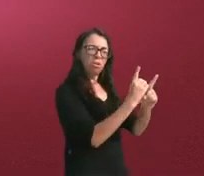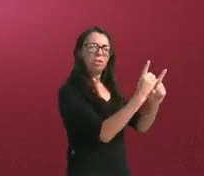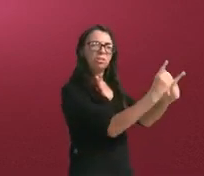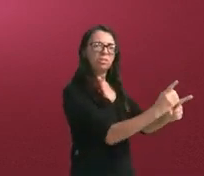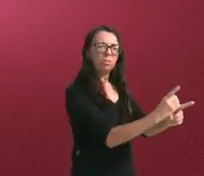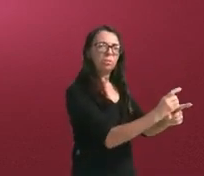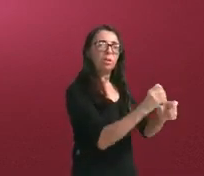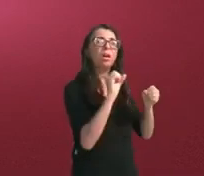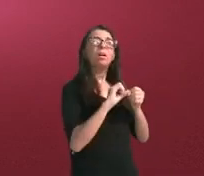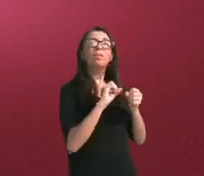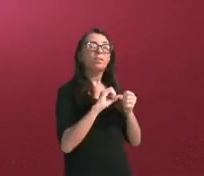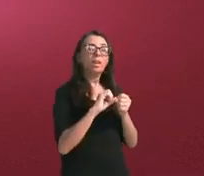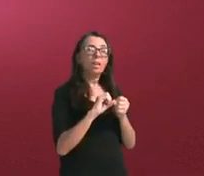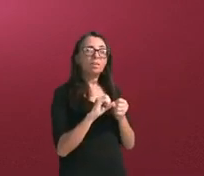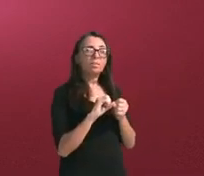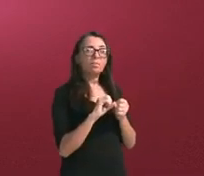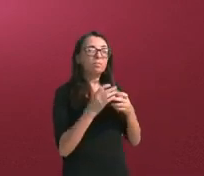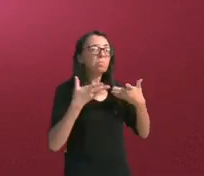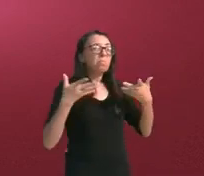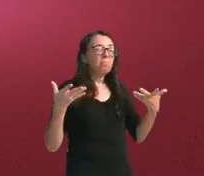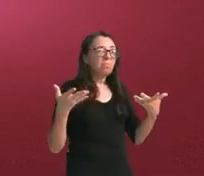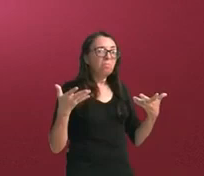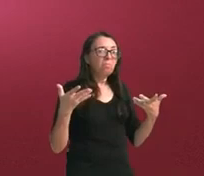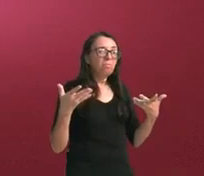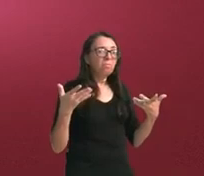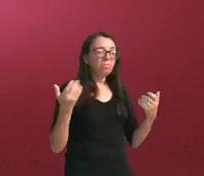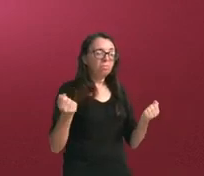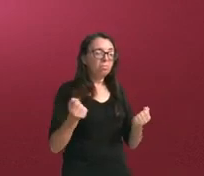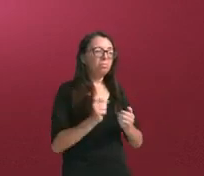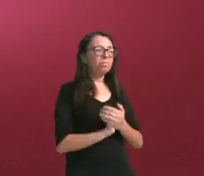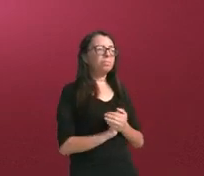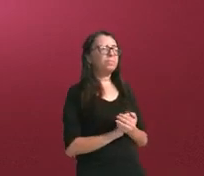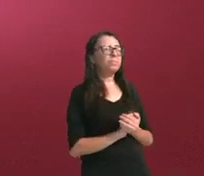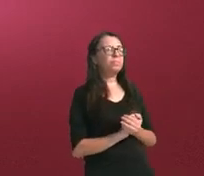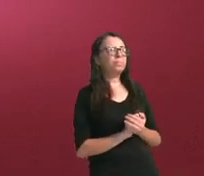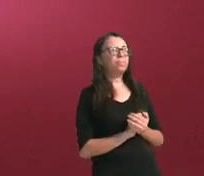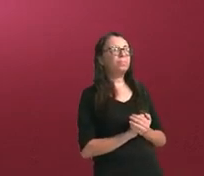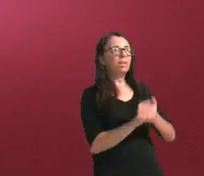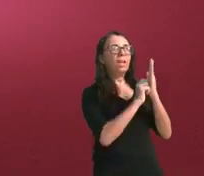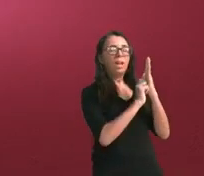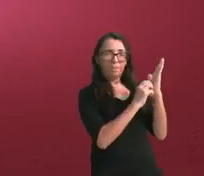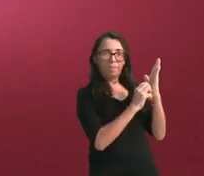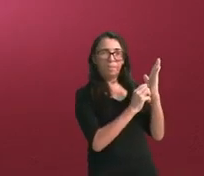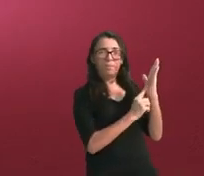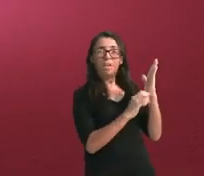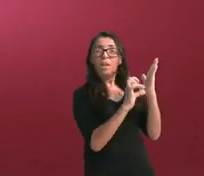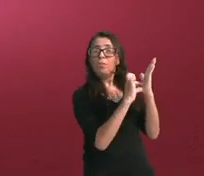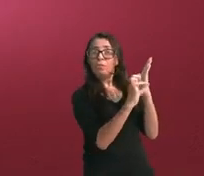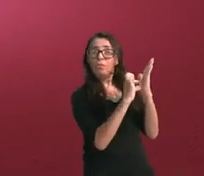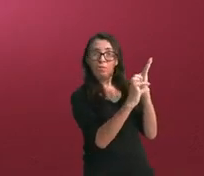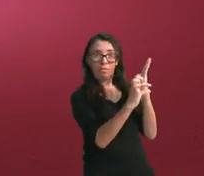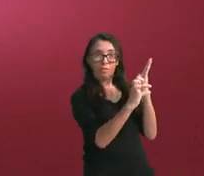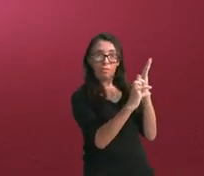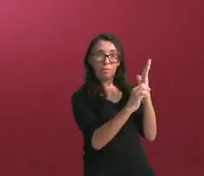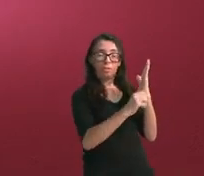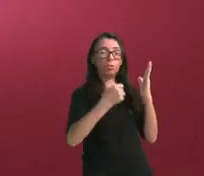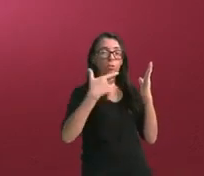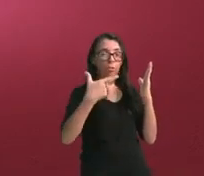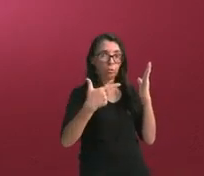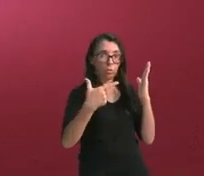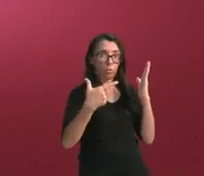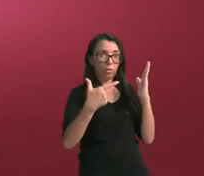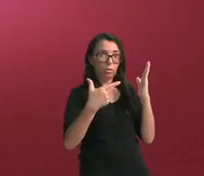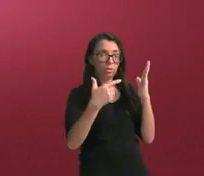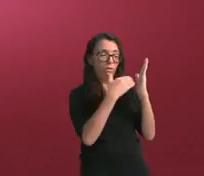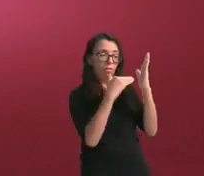alguns versículos. Nos versículos 2, o que Jesus mandou fazer no versículo 2, nos versículos 5